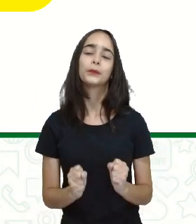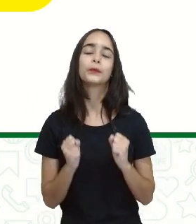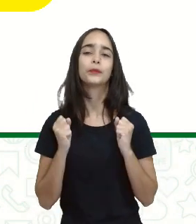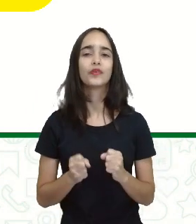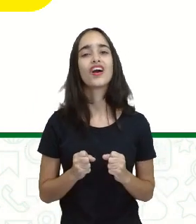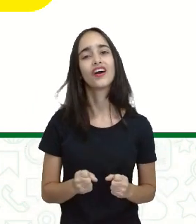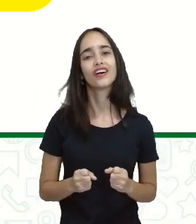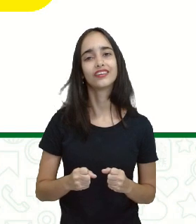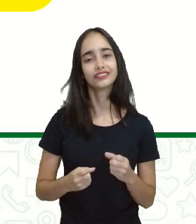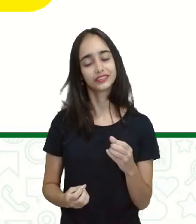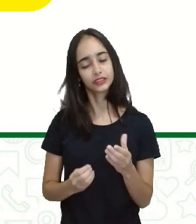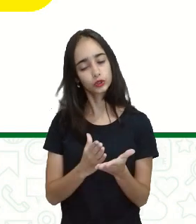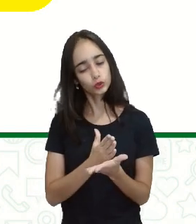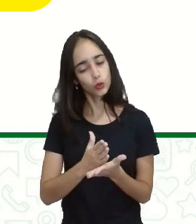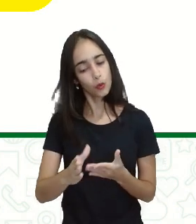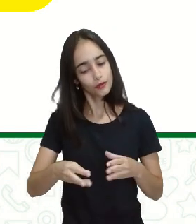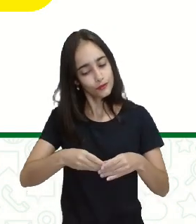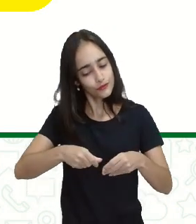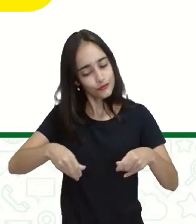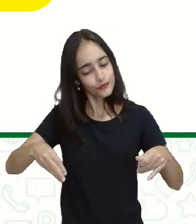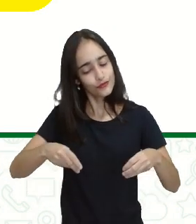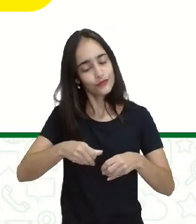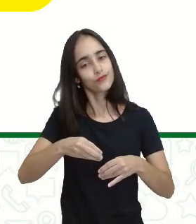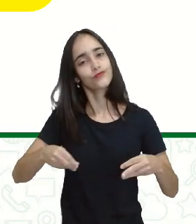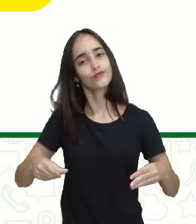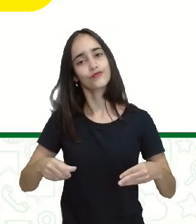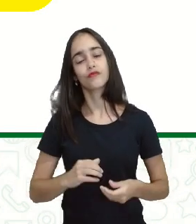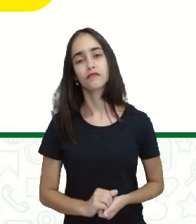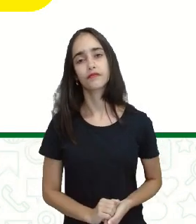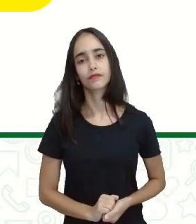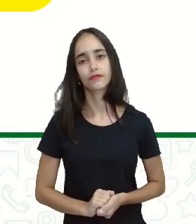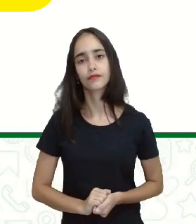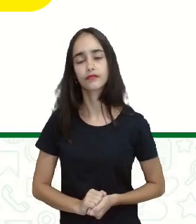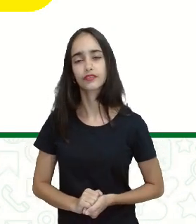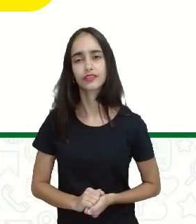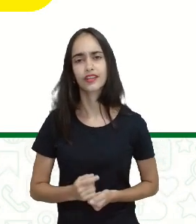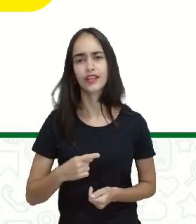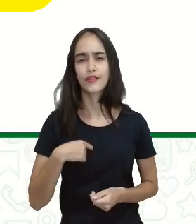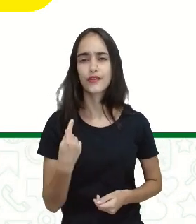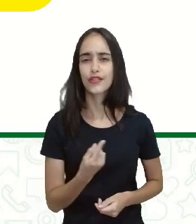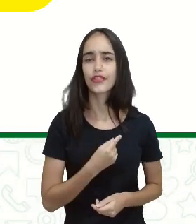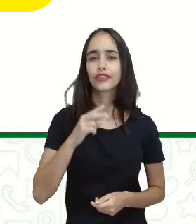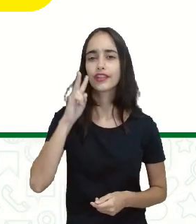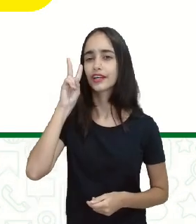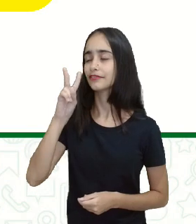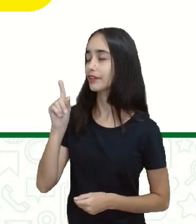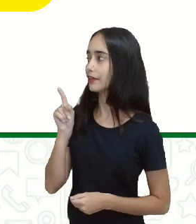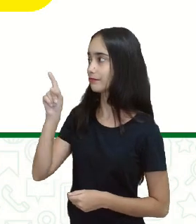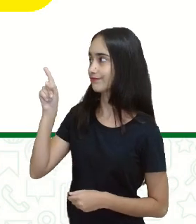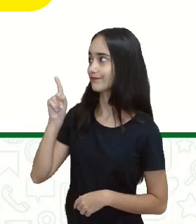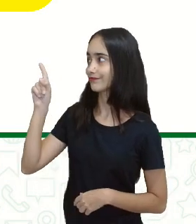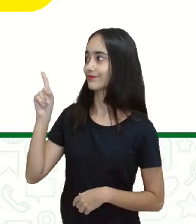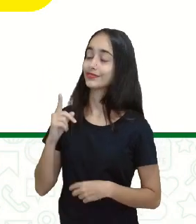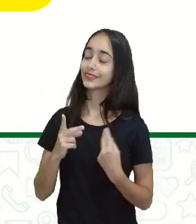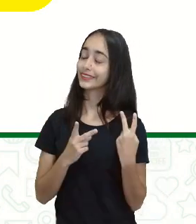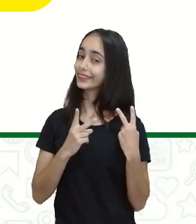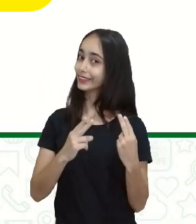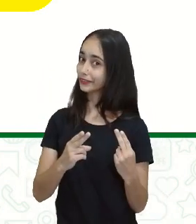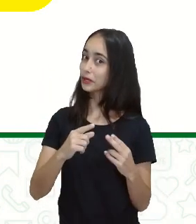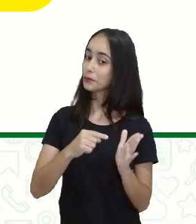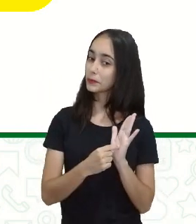mineral, não é? A gente está vendo aí justamente o mesmo material que eu trouxe no